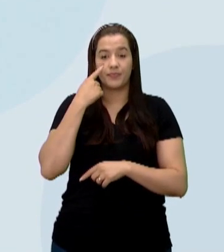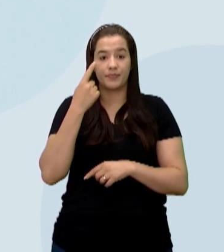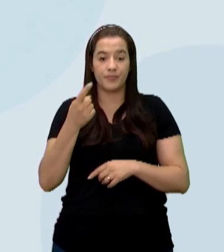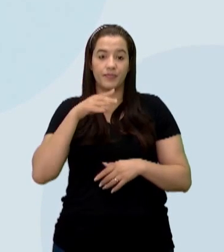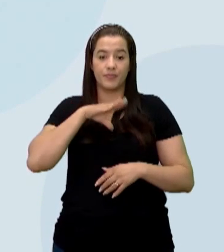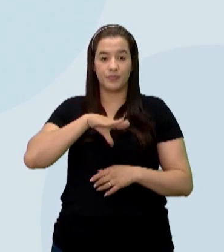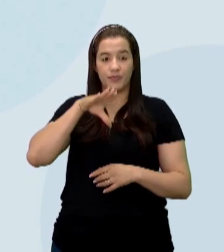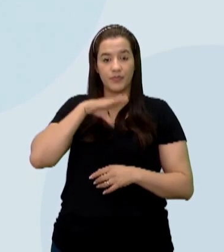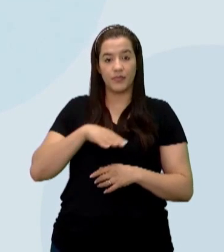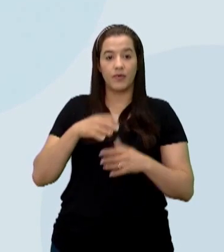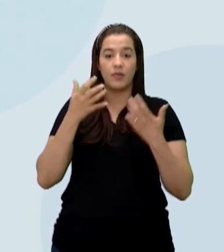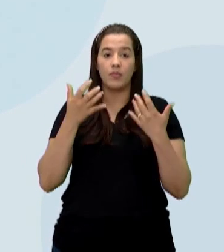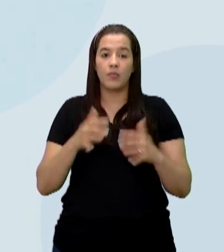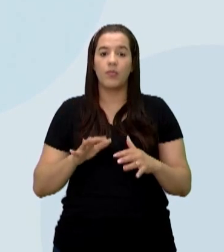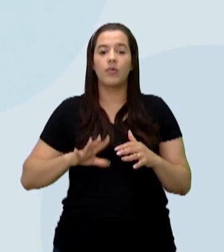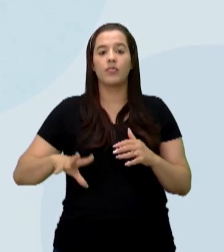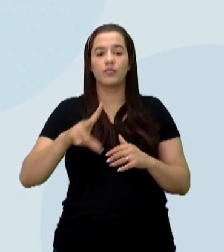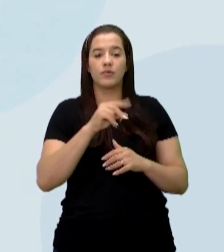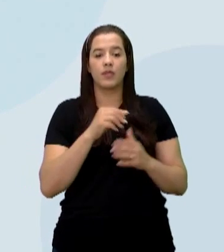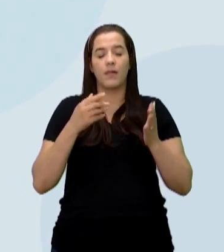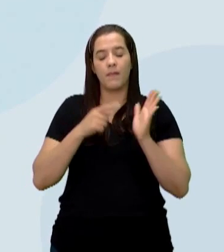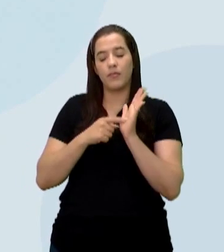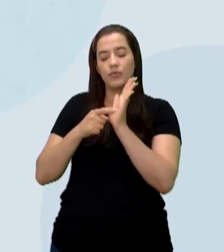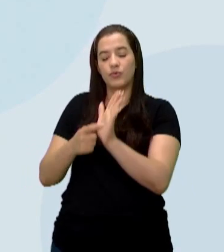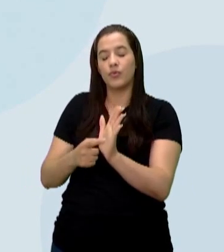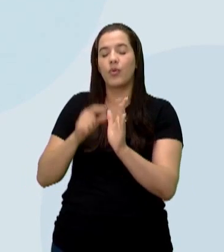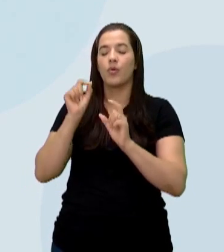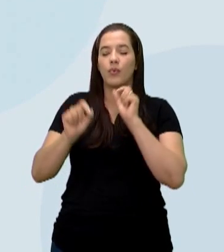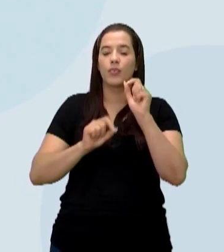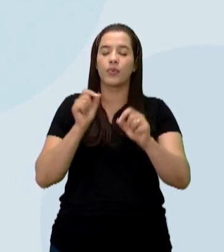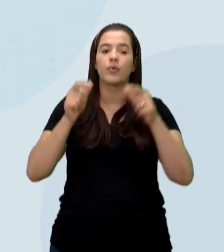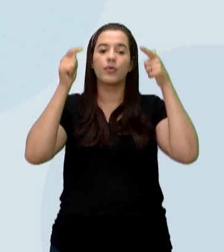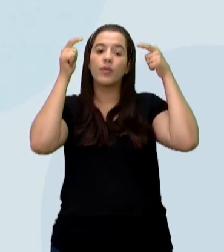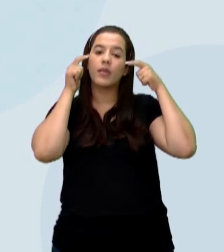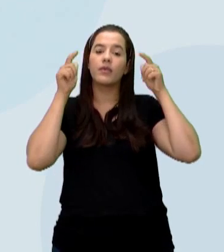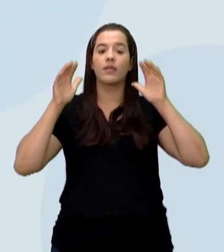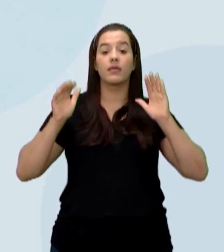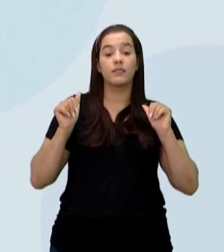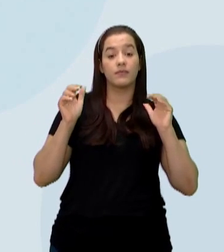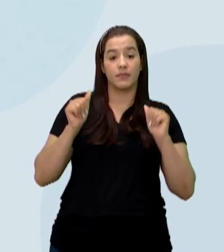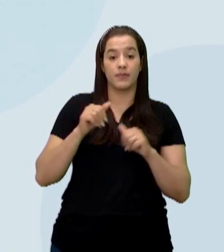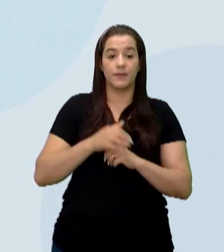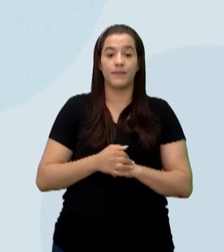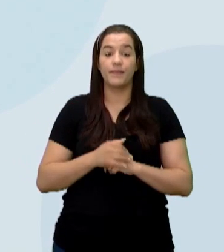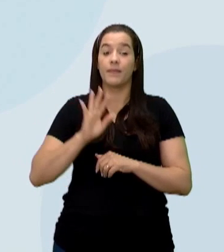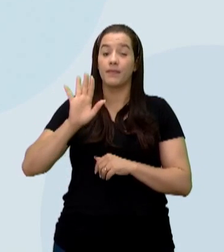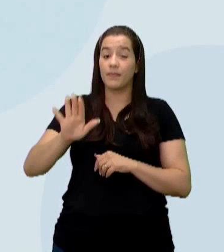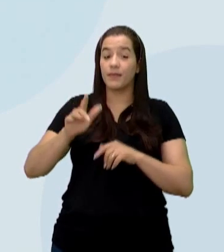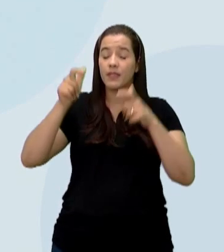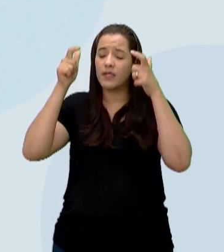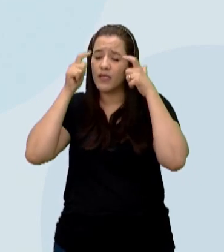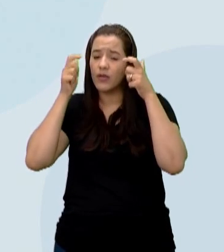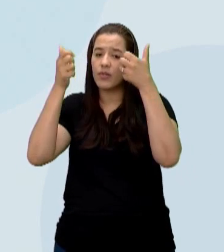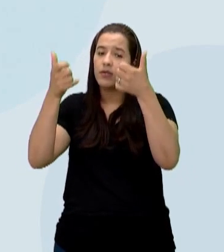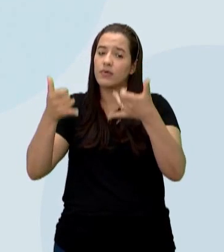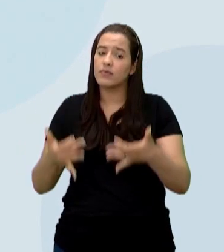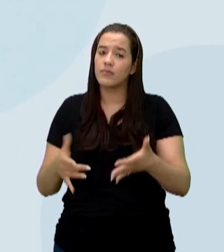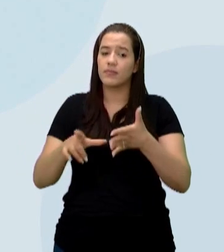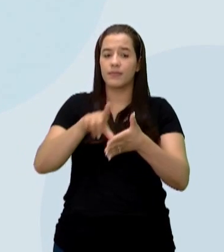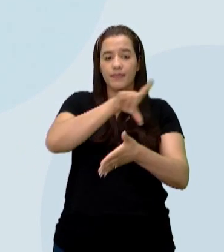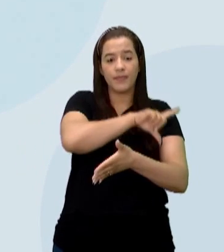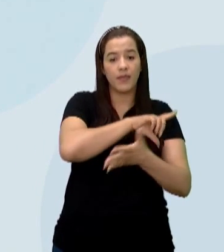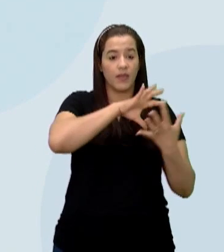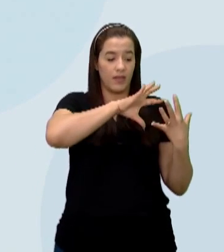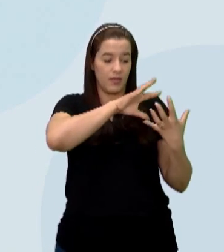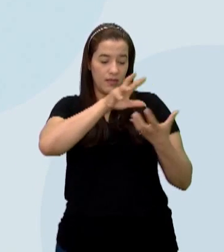Portugal, Cristóvão Colombo apresentou seus planos aos reis da Espanha. Majestade, antes de tudo quero explicar uma coisa. A